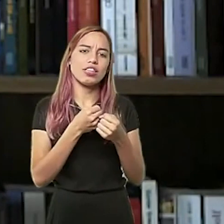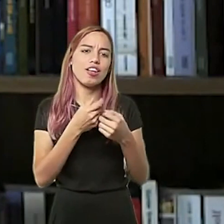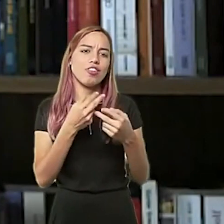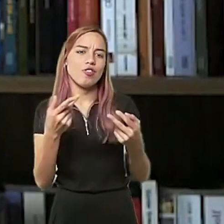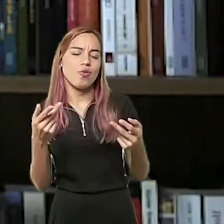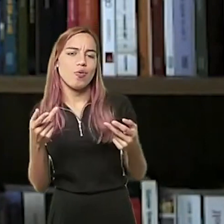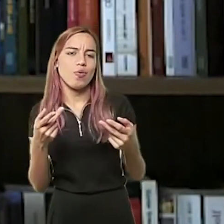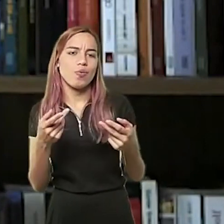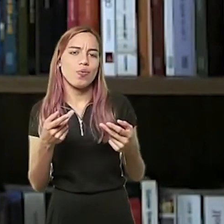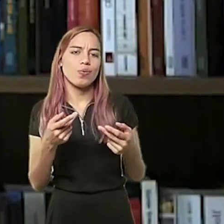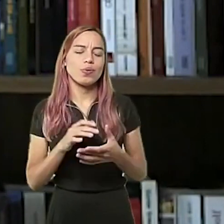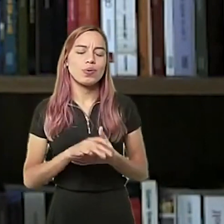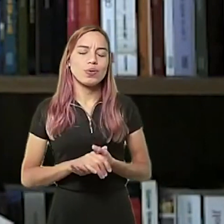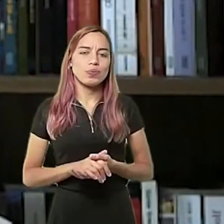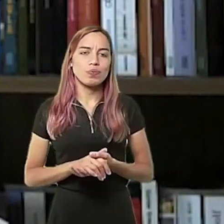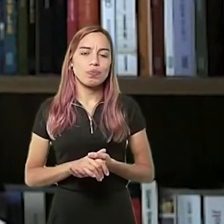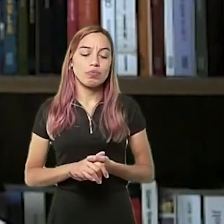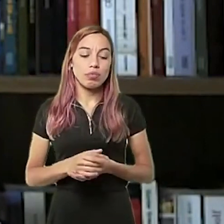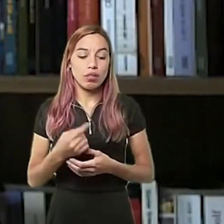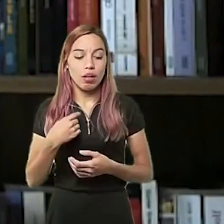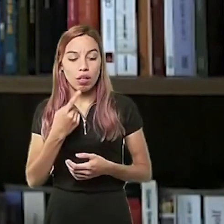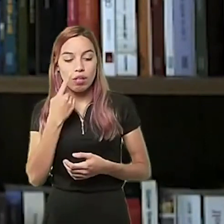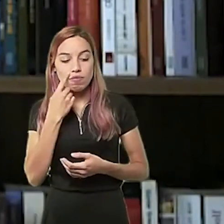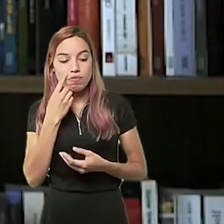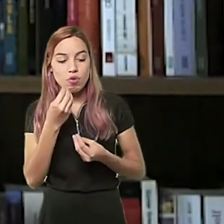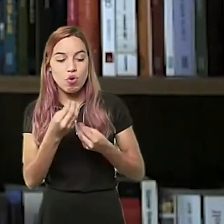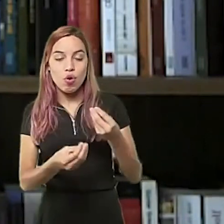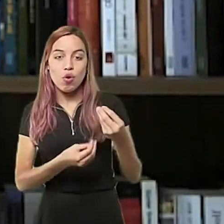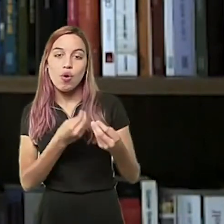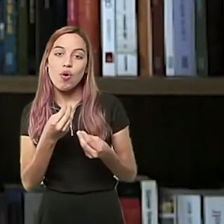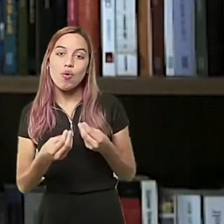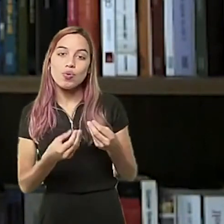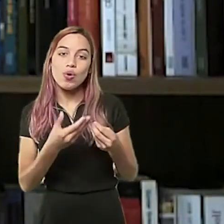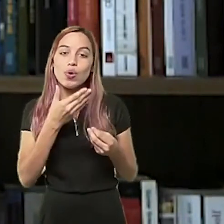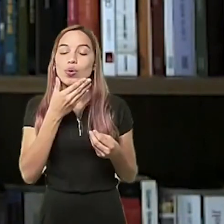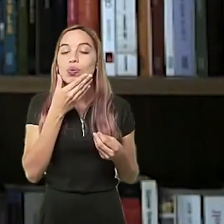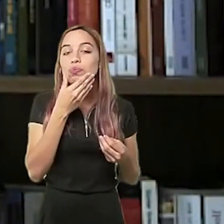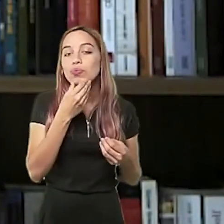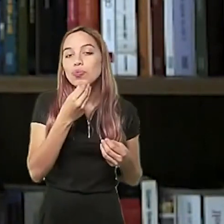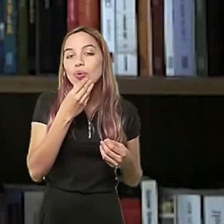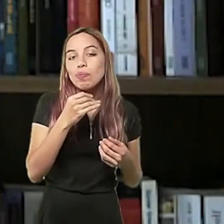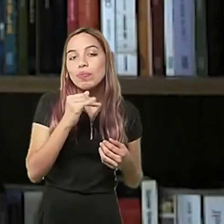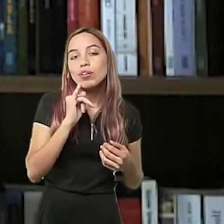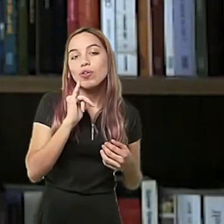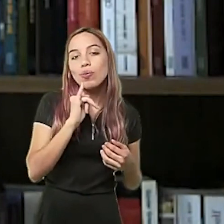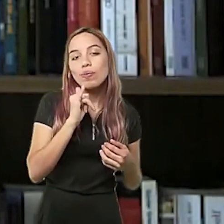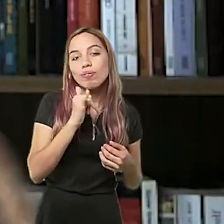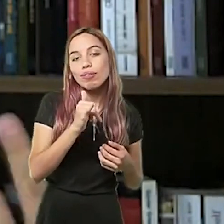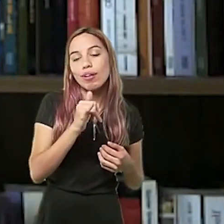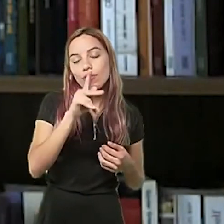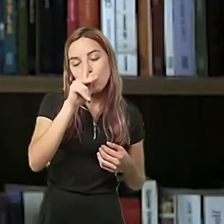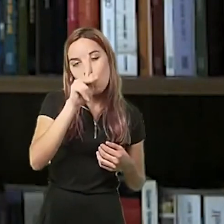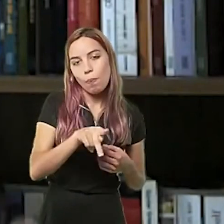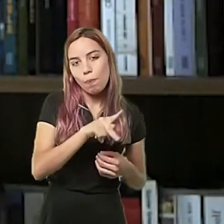a forma como o bispo narrava, né? Como ele conversava. Então eu fui